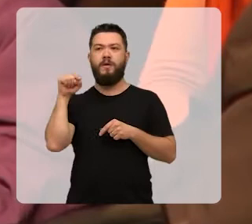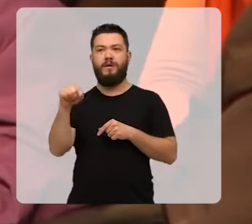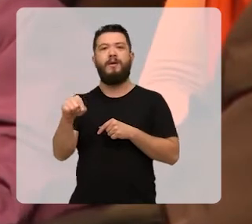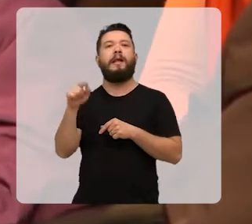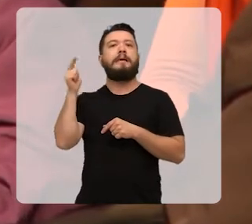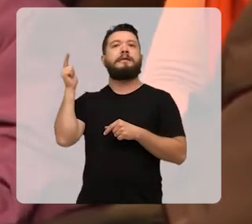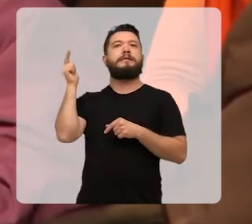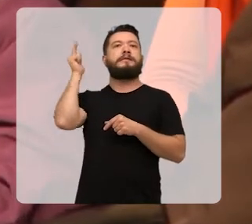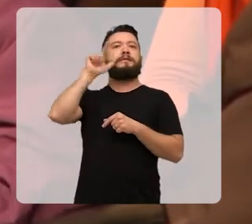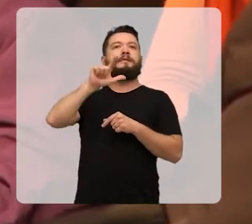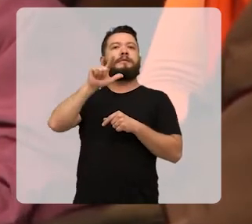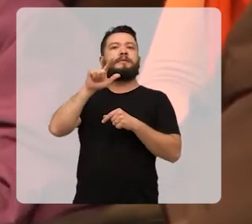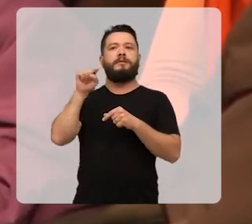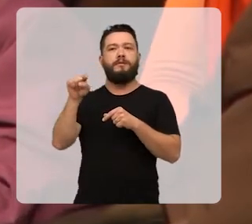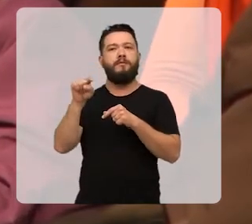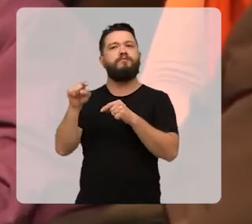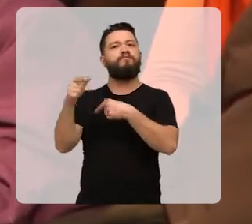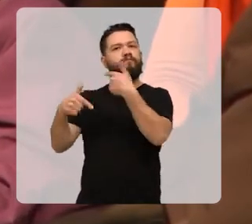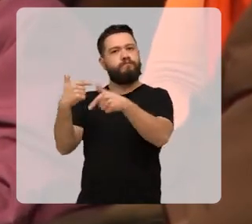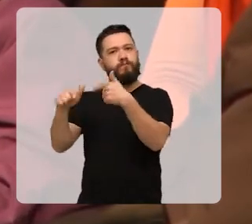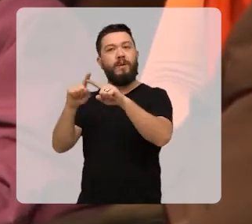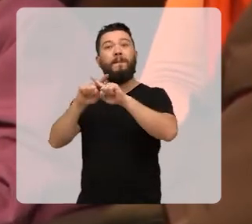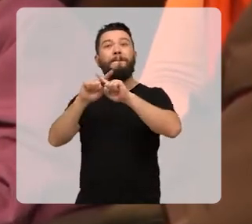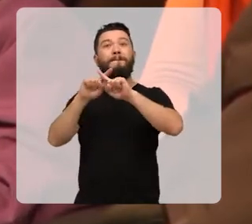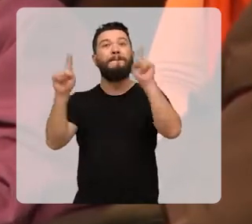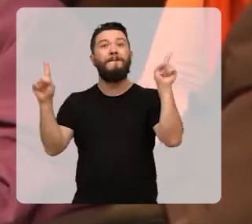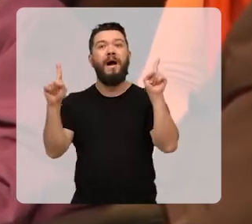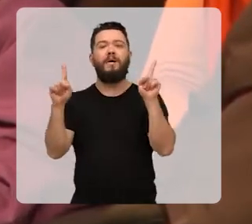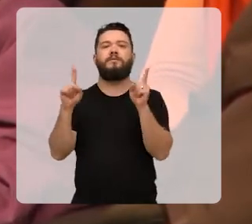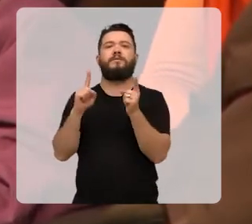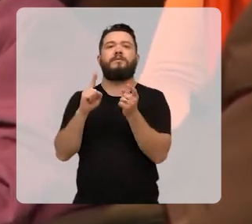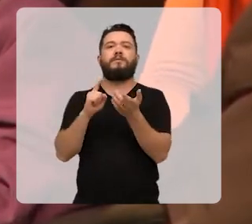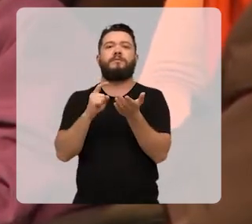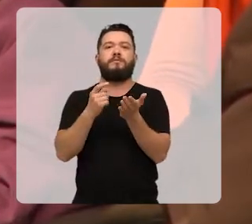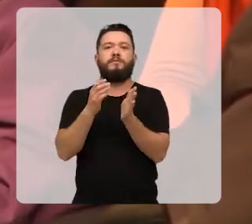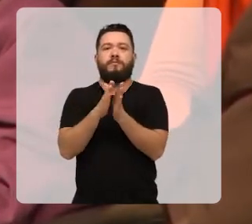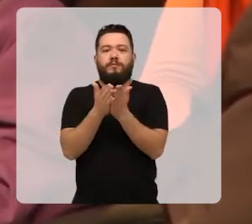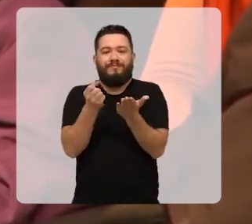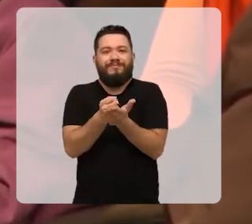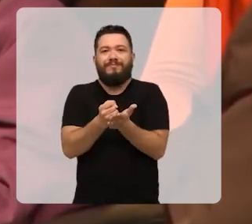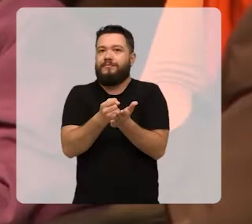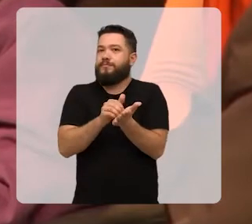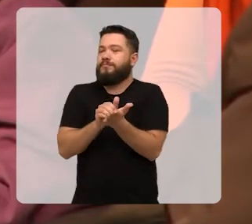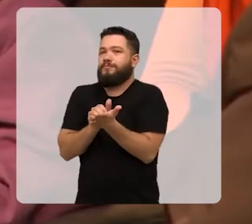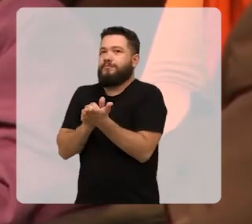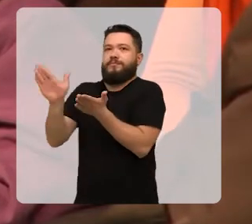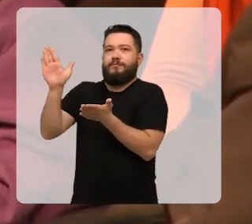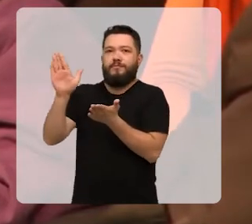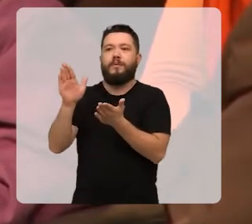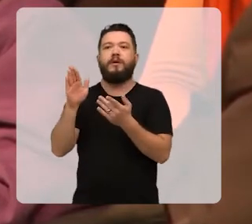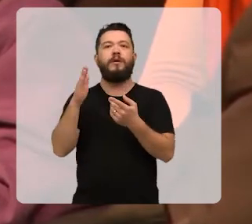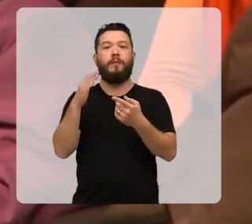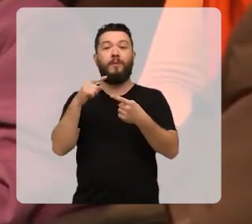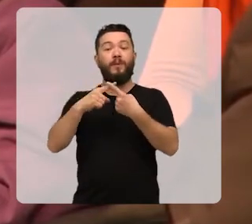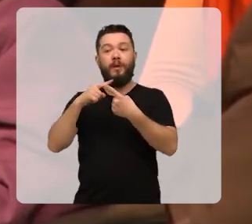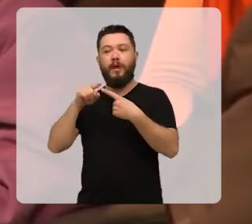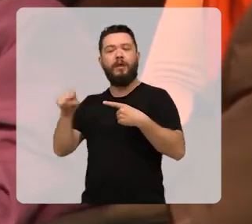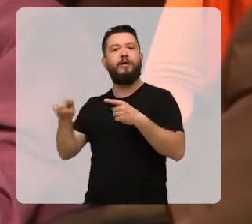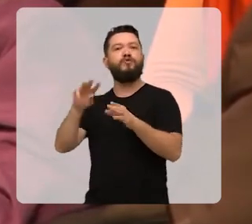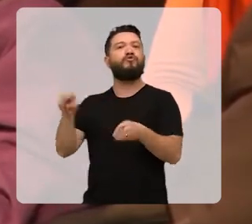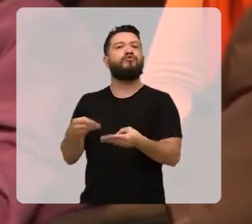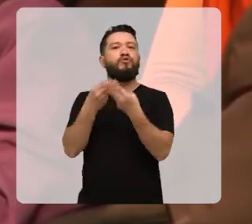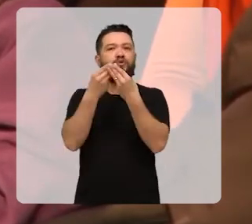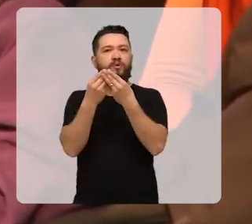1941, porque como judeu, não podia mais exercer sua profissão, como todos